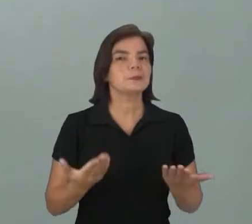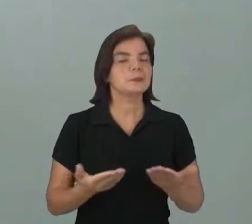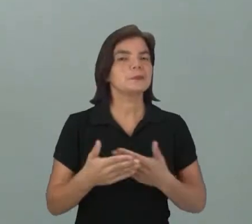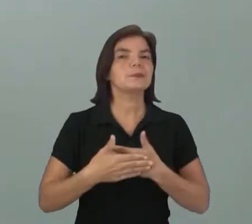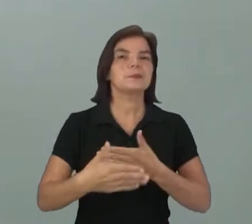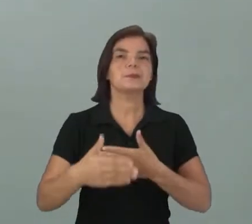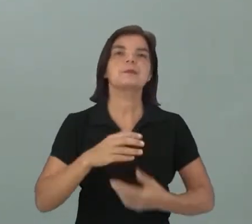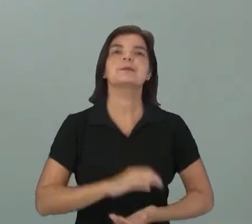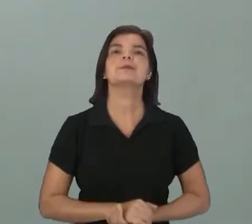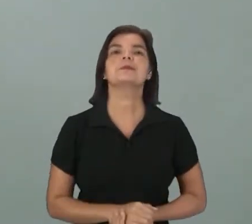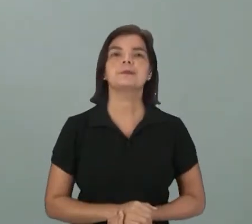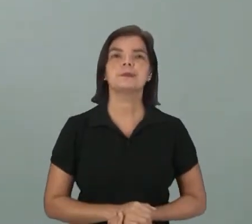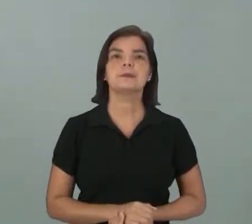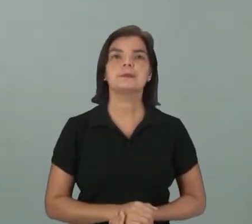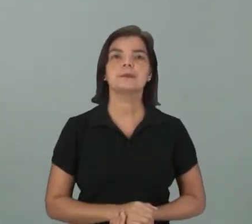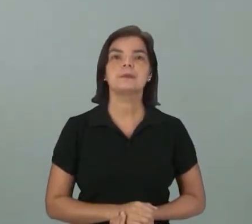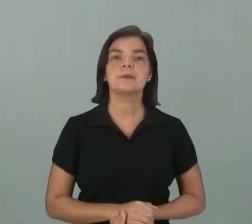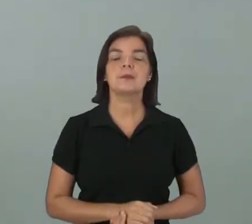Vamos seguindo.